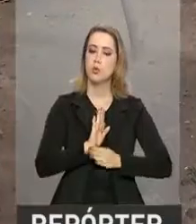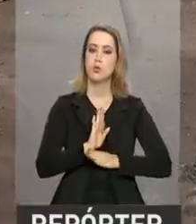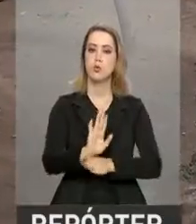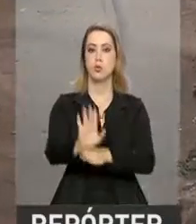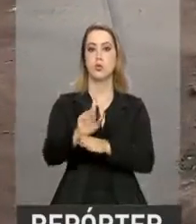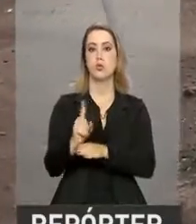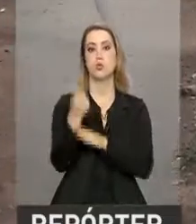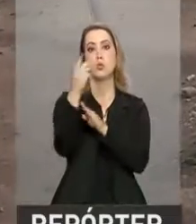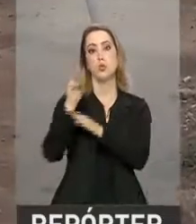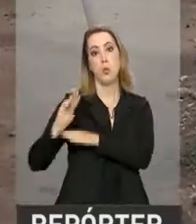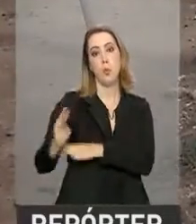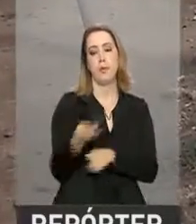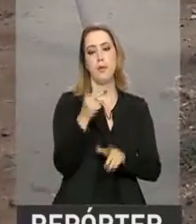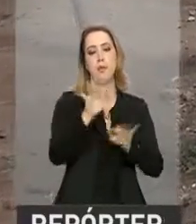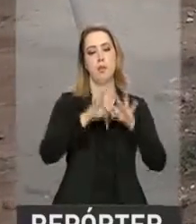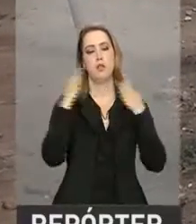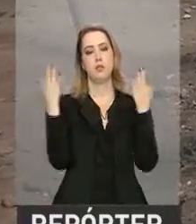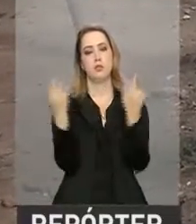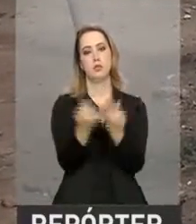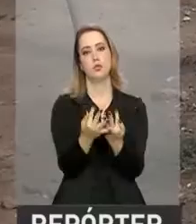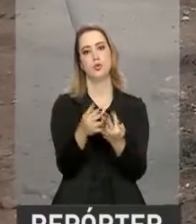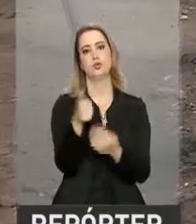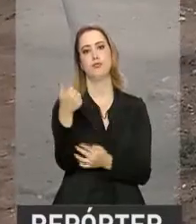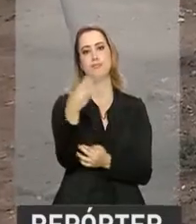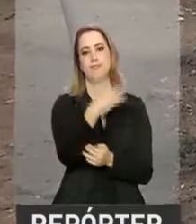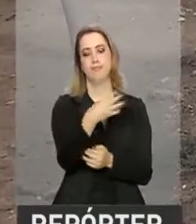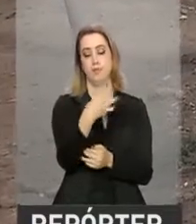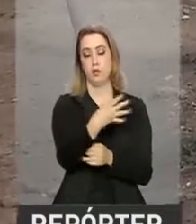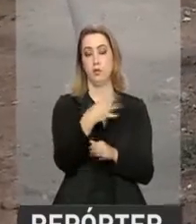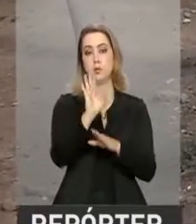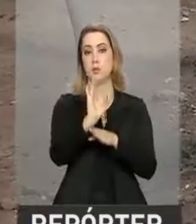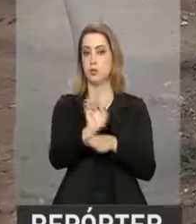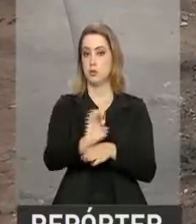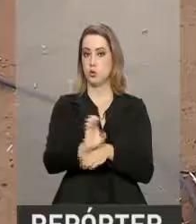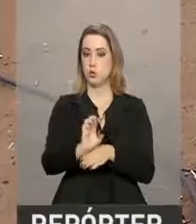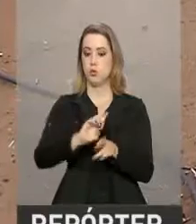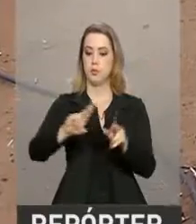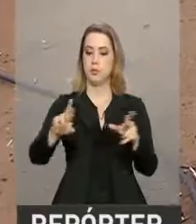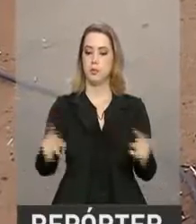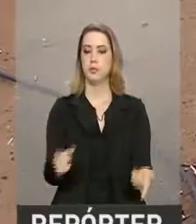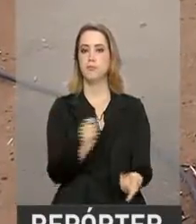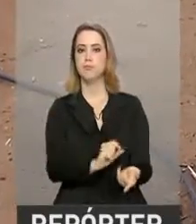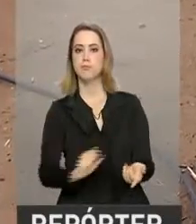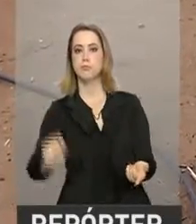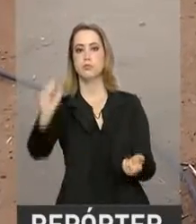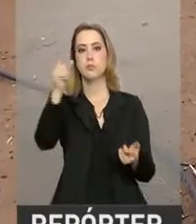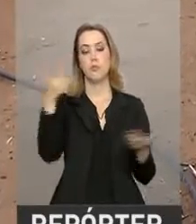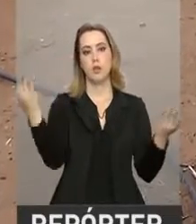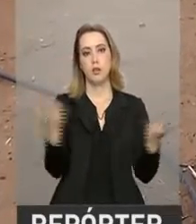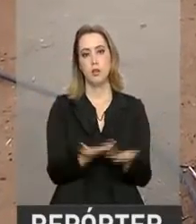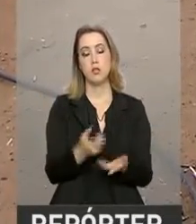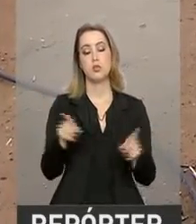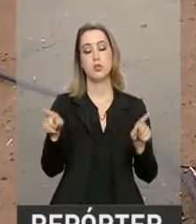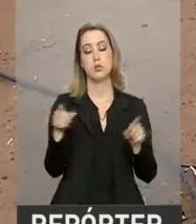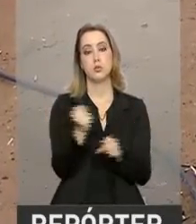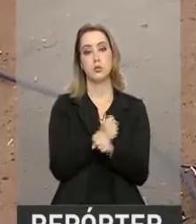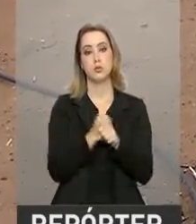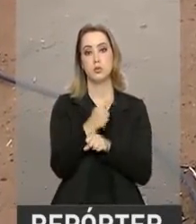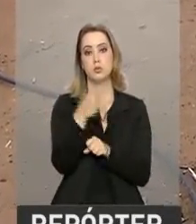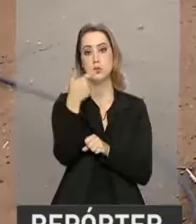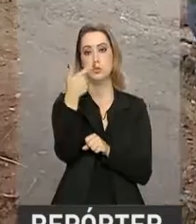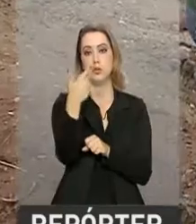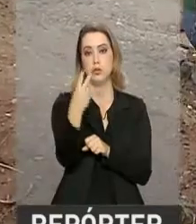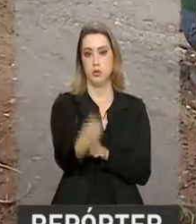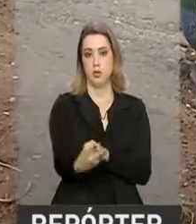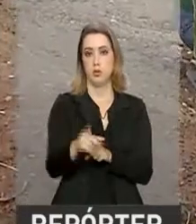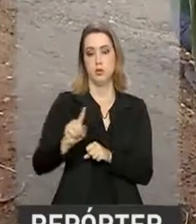e 300 mil famílias de 14 estados. Segundo o Ministério do Desenvolvimento Social e Agrário, este ano 2 mil cisternas serão